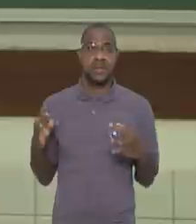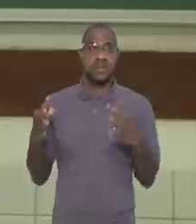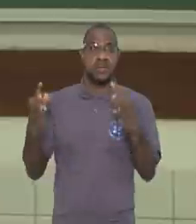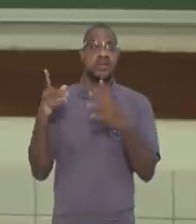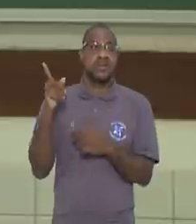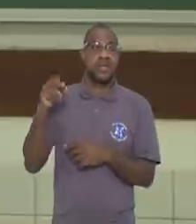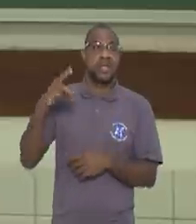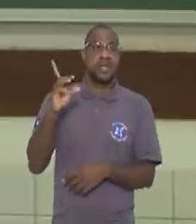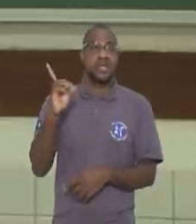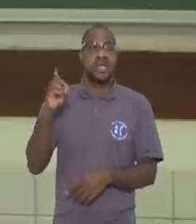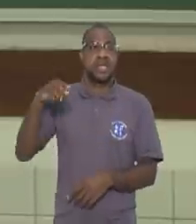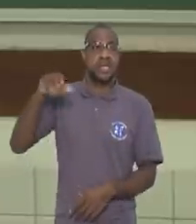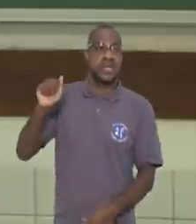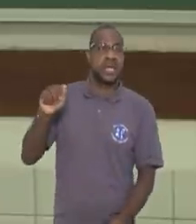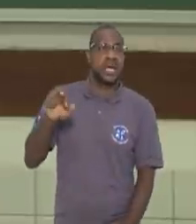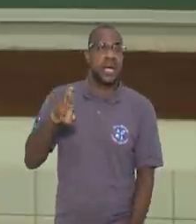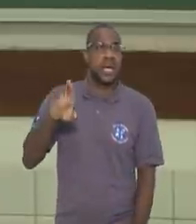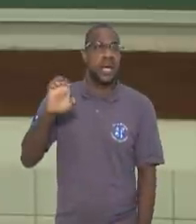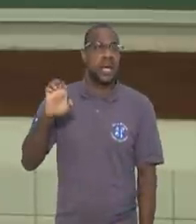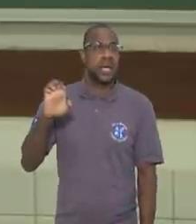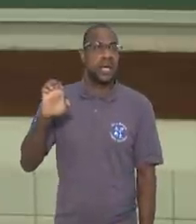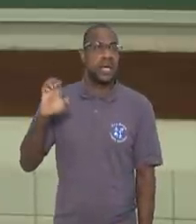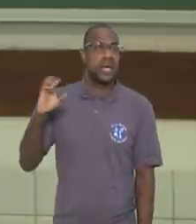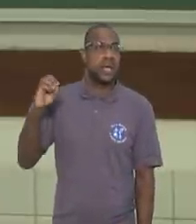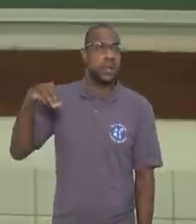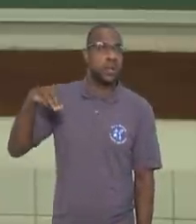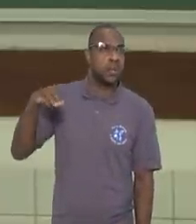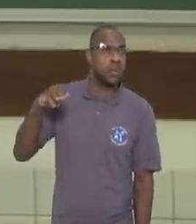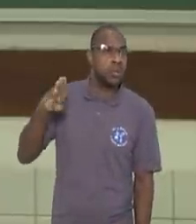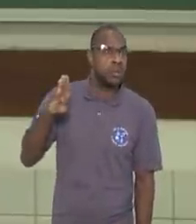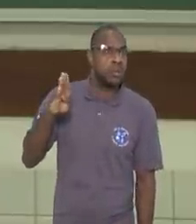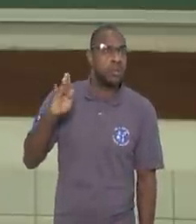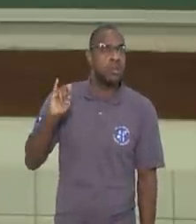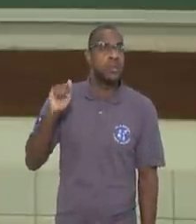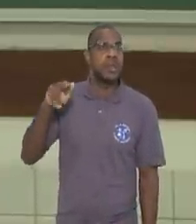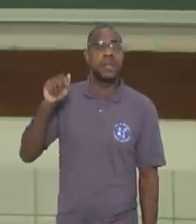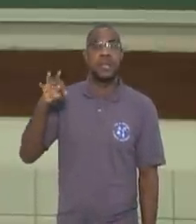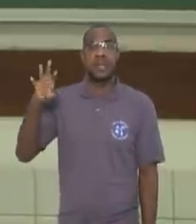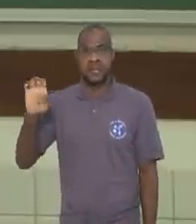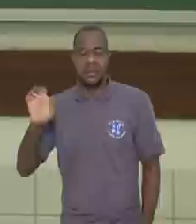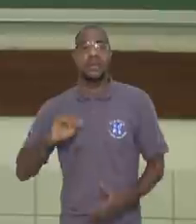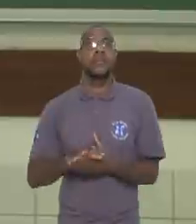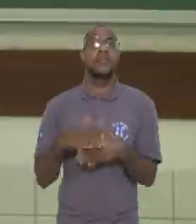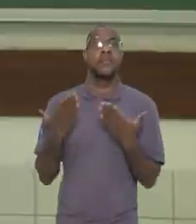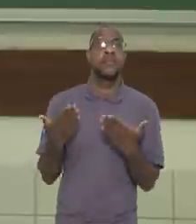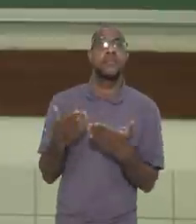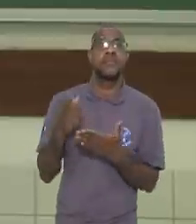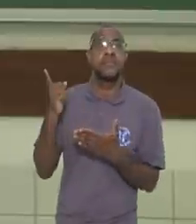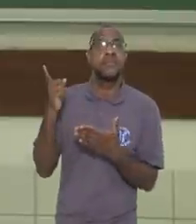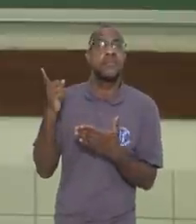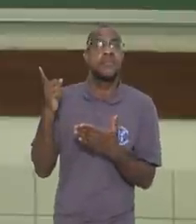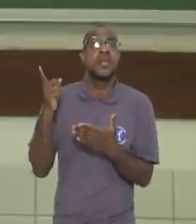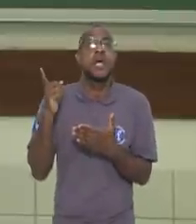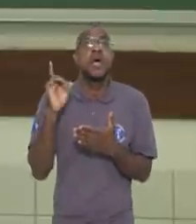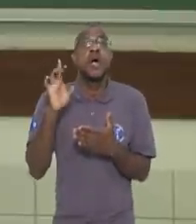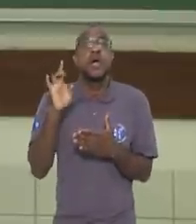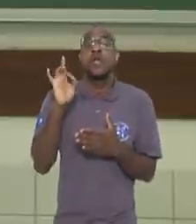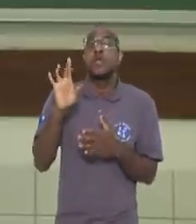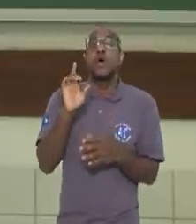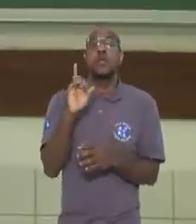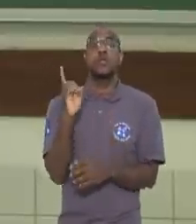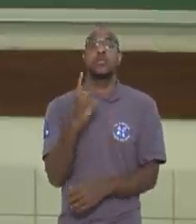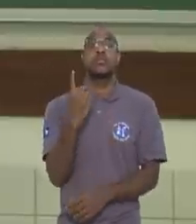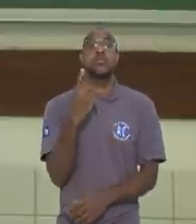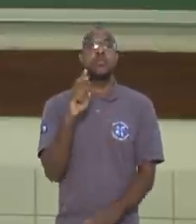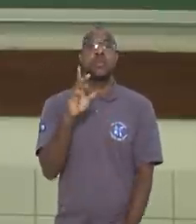de um organismo no outro ali. Ah, professora, mas estou na dúvida de transgênico e DNA recombinante. O DNA recombinante, eu estou falando só do DNA,